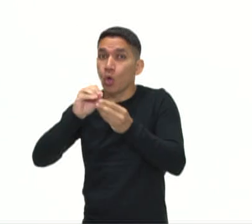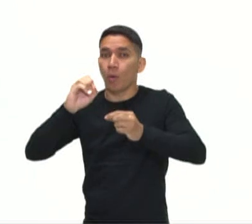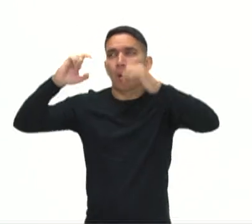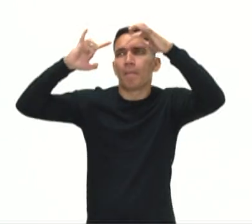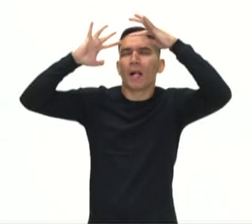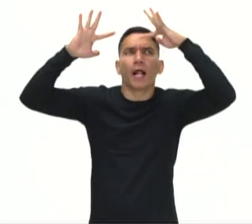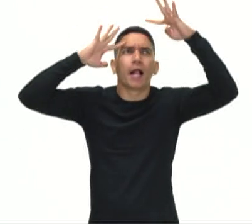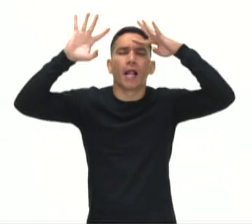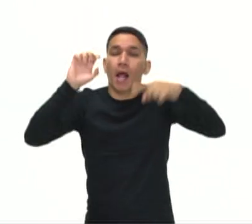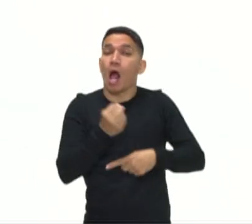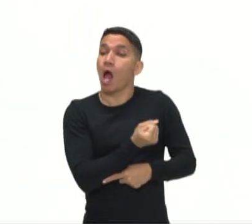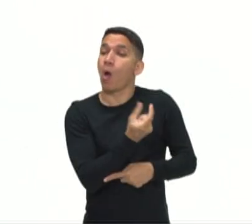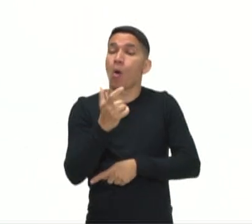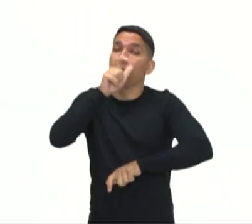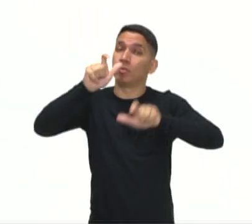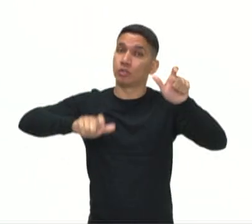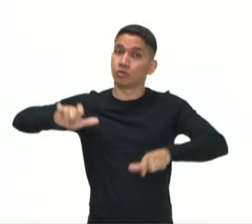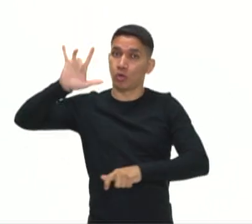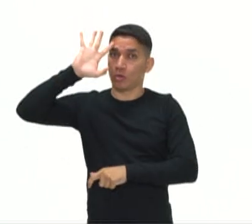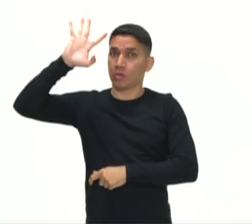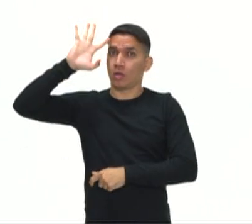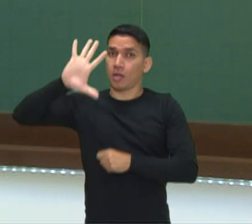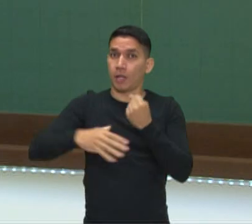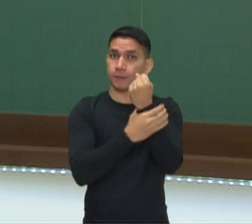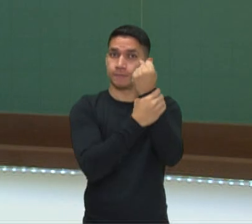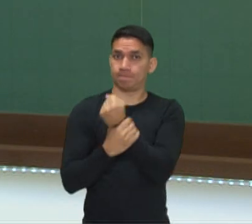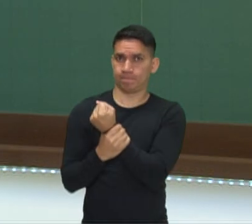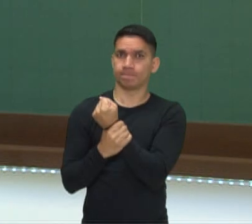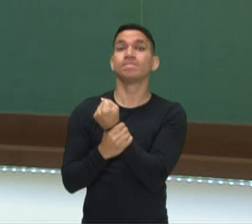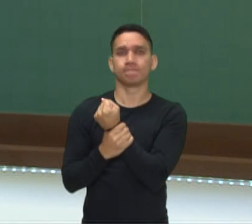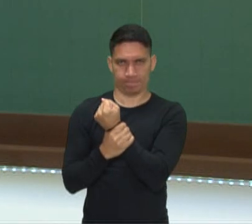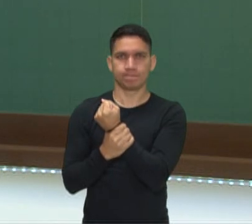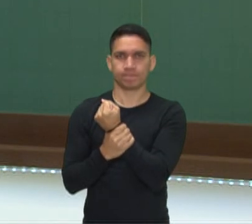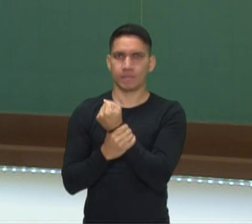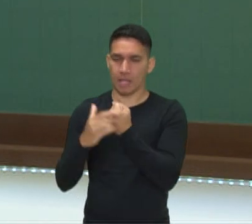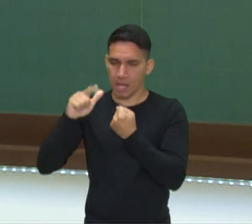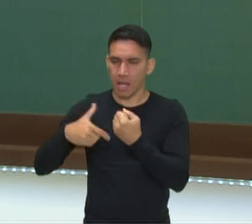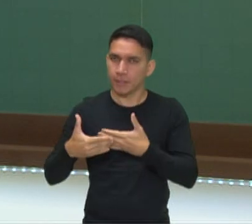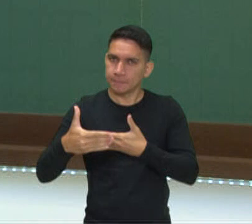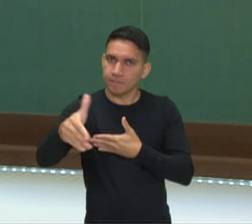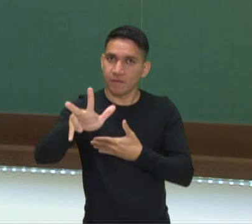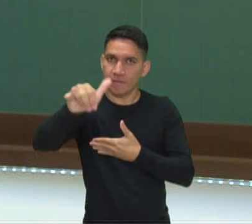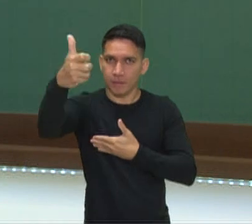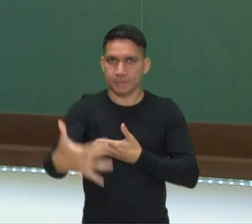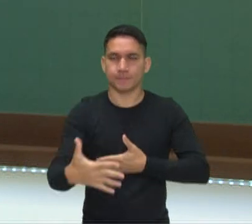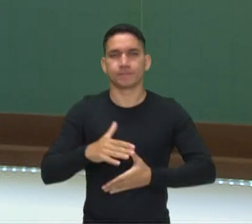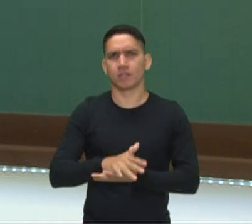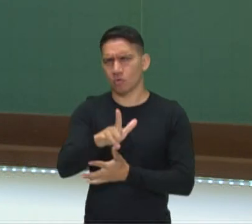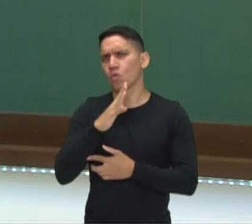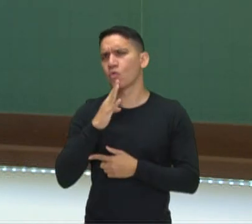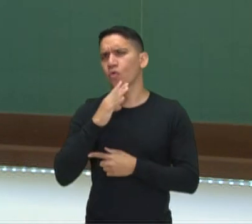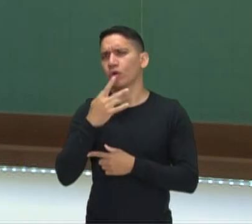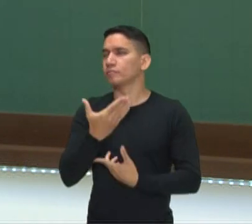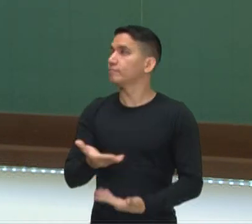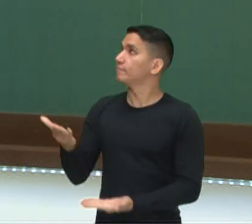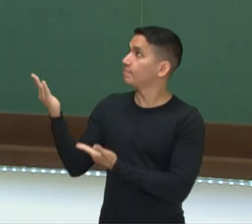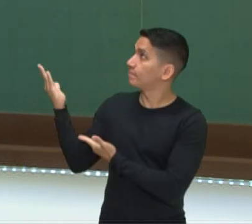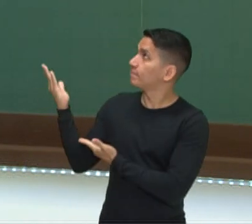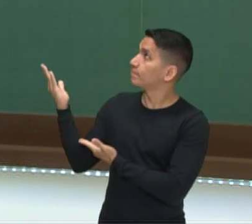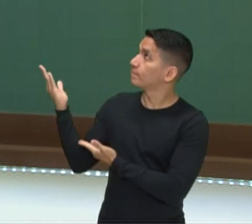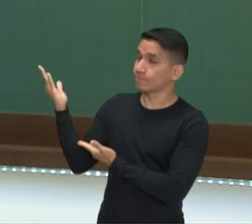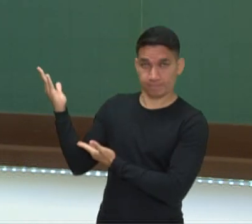de alguns teóricos absolutistas. É isso que nós vamos ver nessa aula, tá? Você já ouviu falar no Palácio de